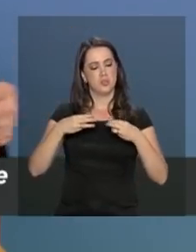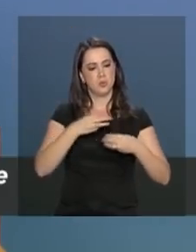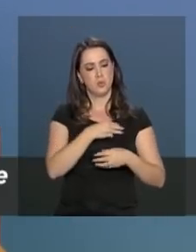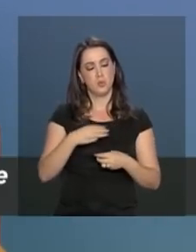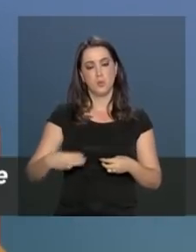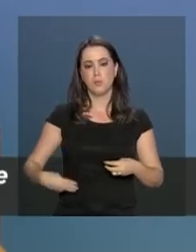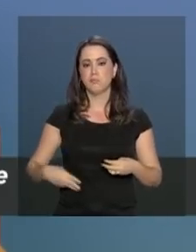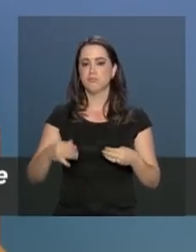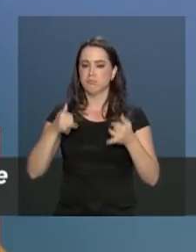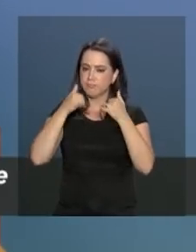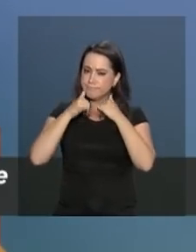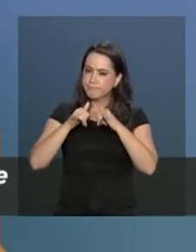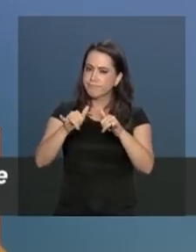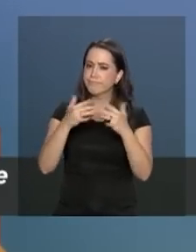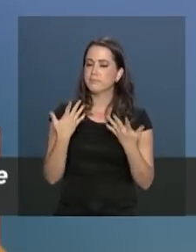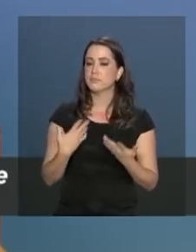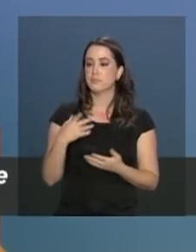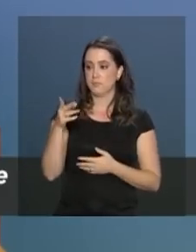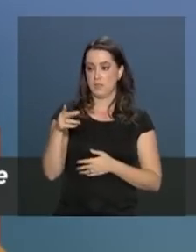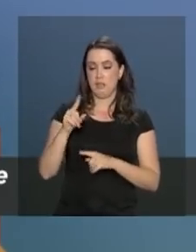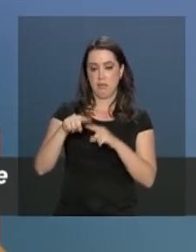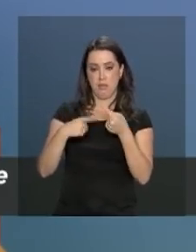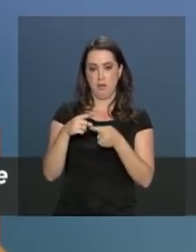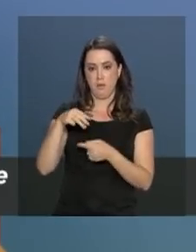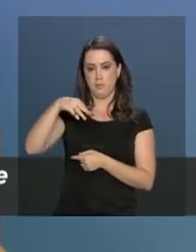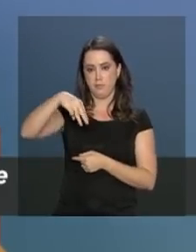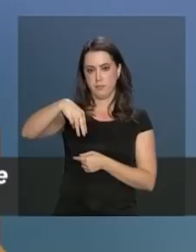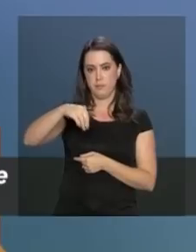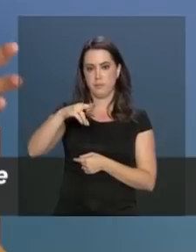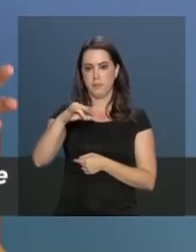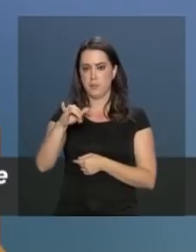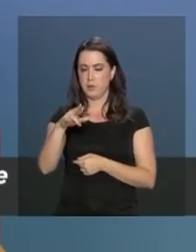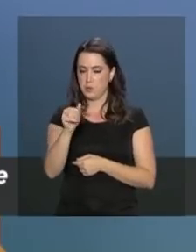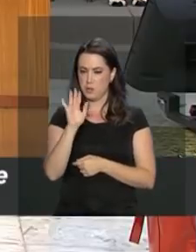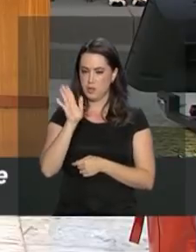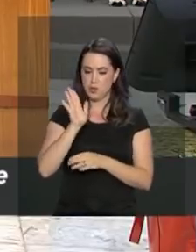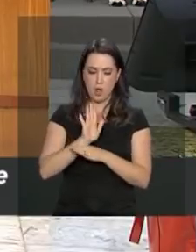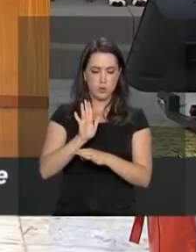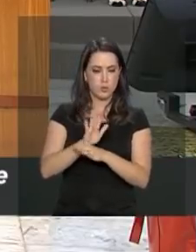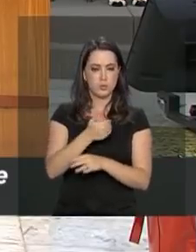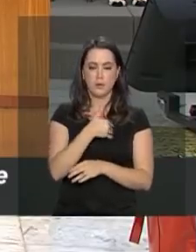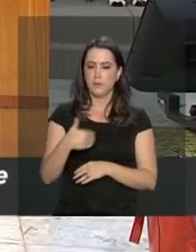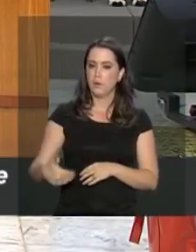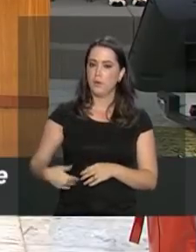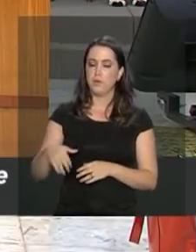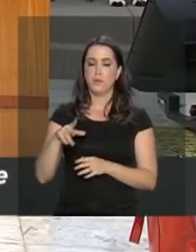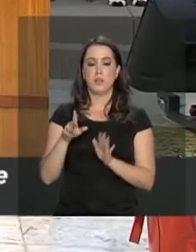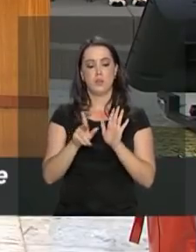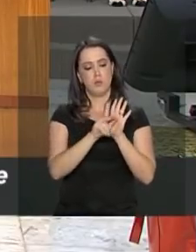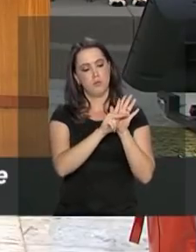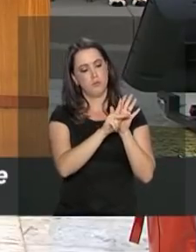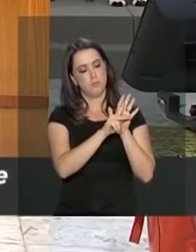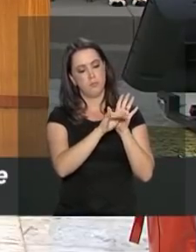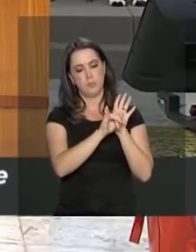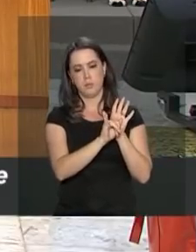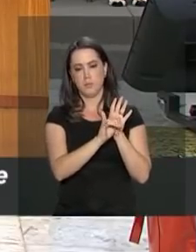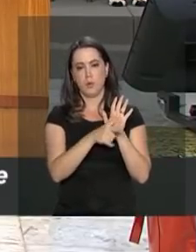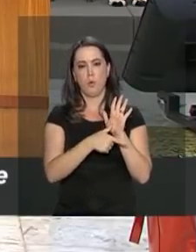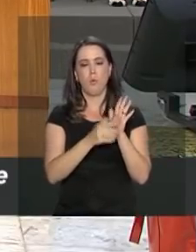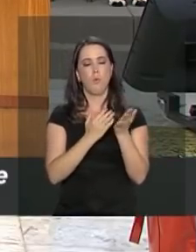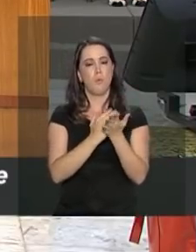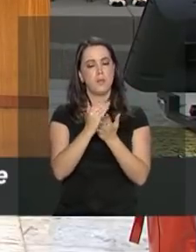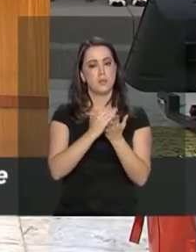por sua vez já colaborava enormemente com o governo na cpi porque tudo começou antes